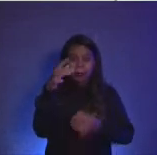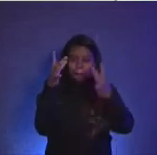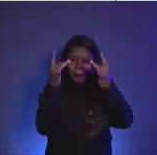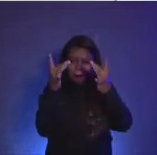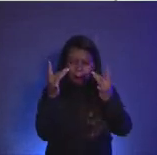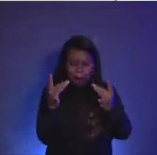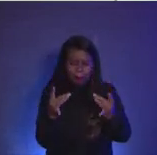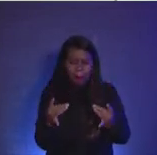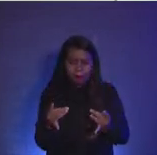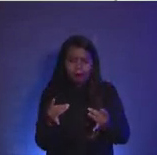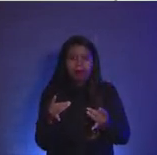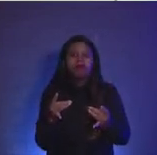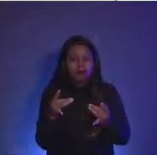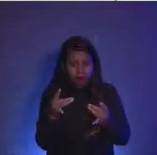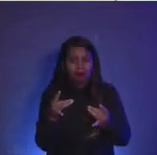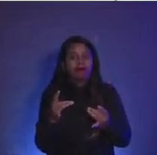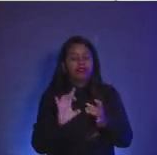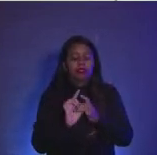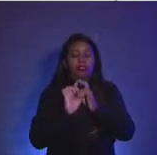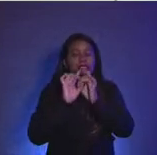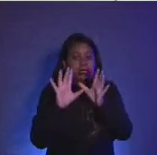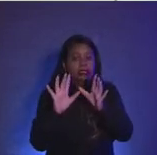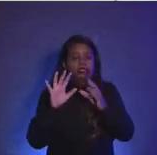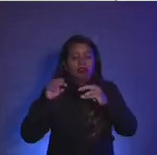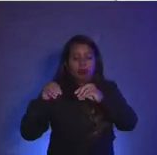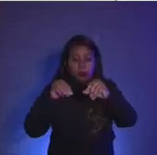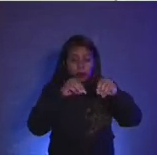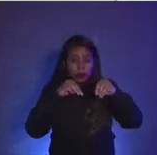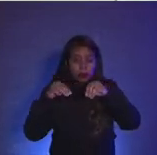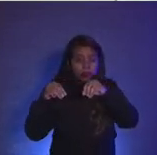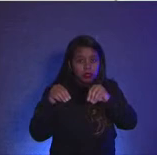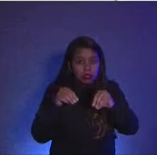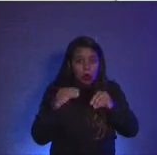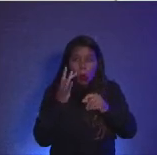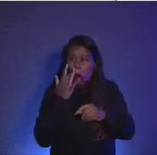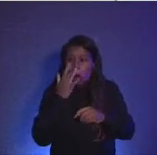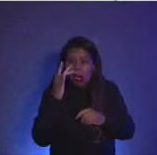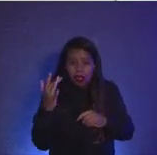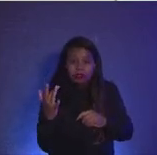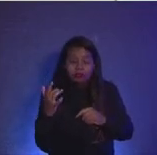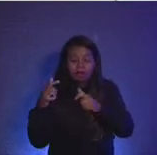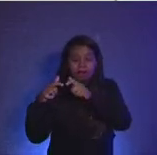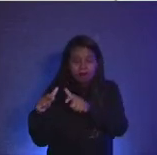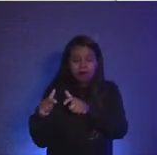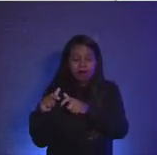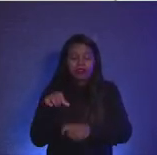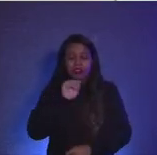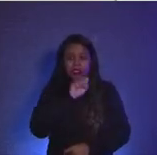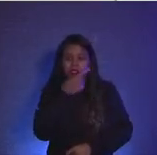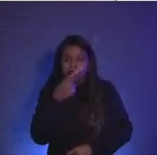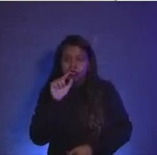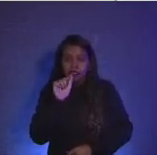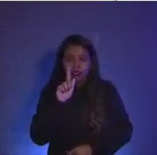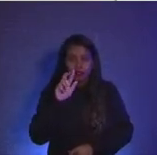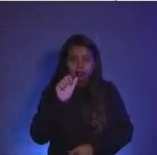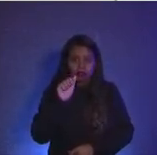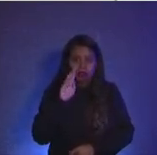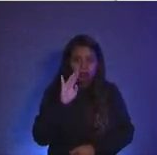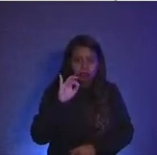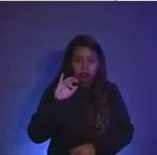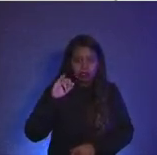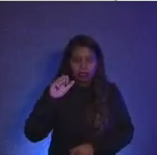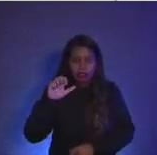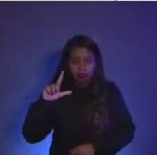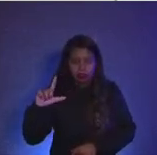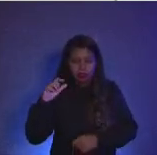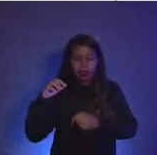Heleno referentes àquela região, a cidade ali da região mais conhecida é São Gabriel da Cachoeira, pela primeira